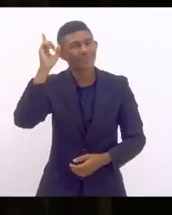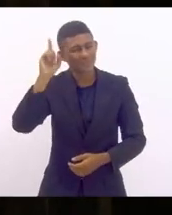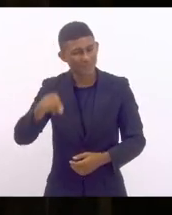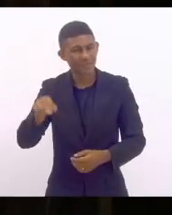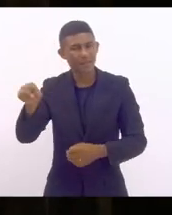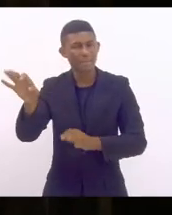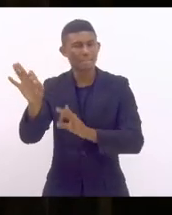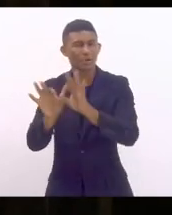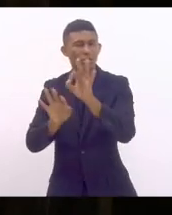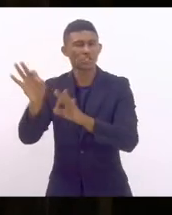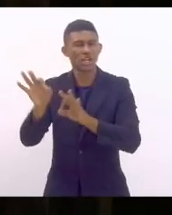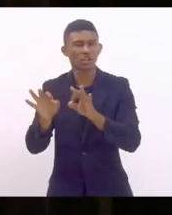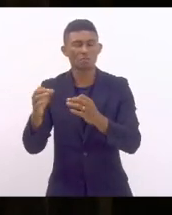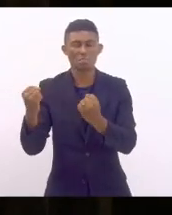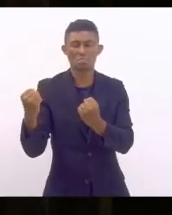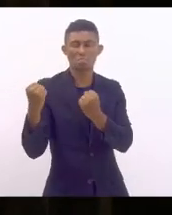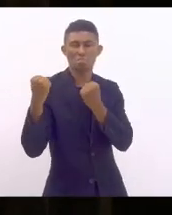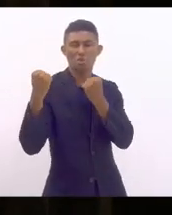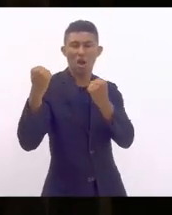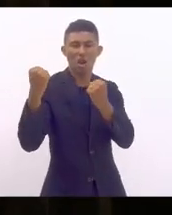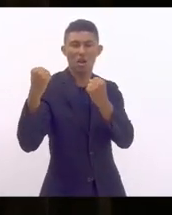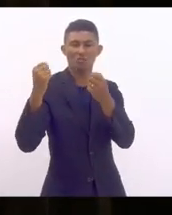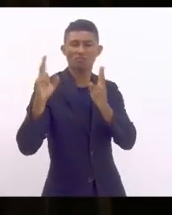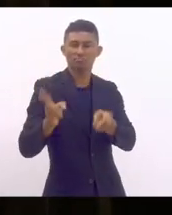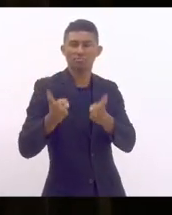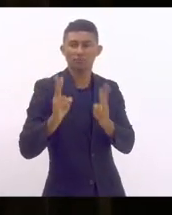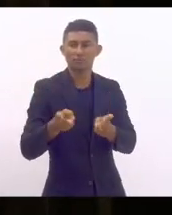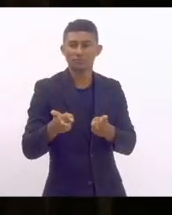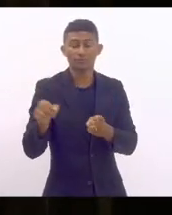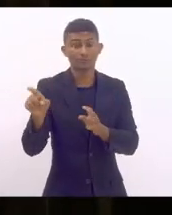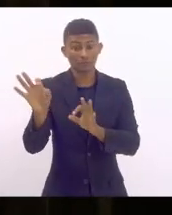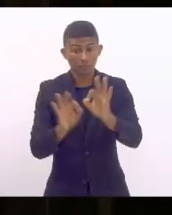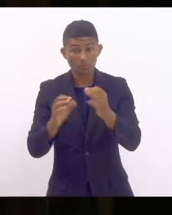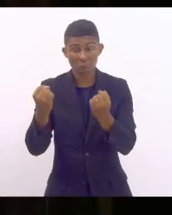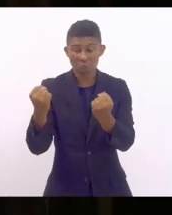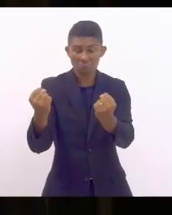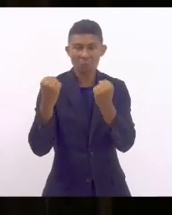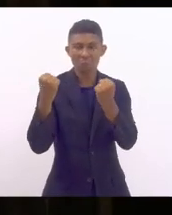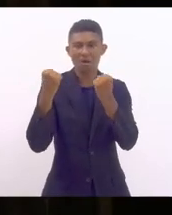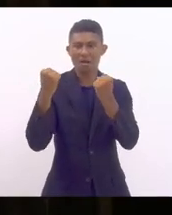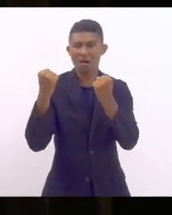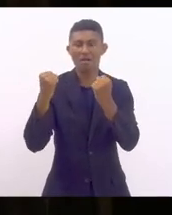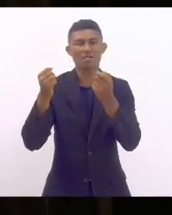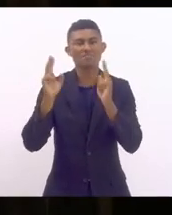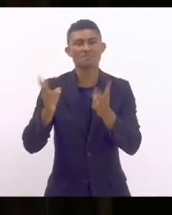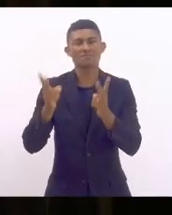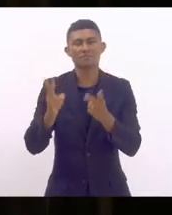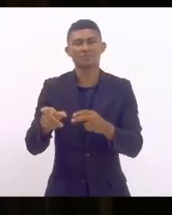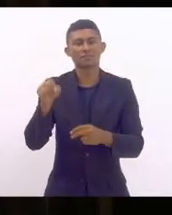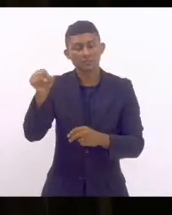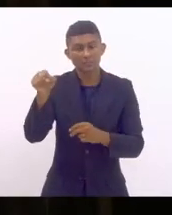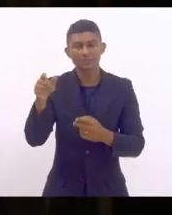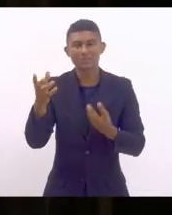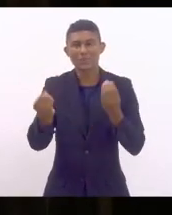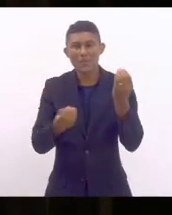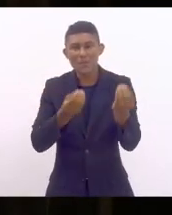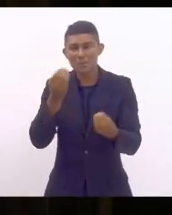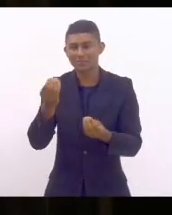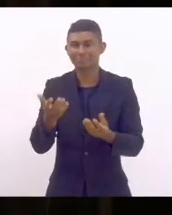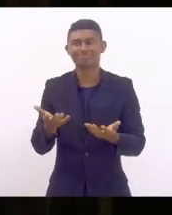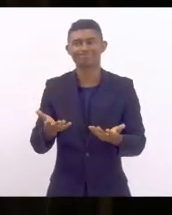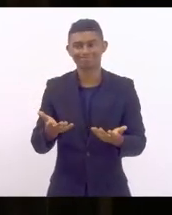de poder e a resolução para que o projeto de poder modifique a sua a praia é